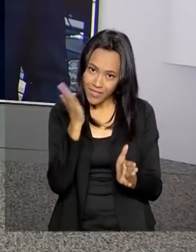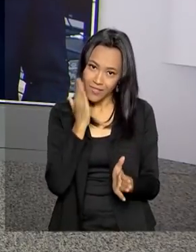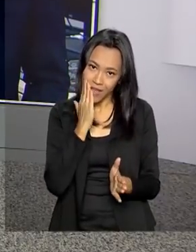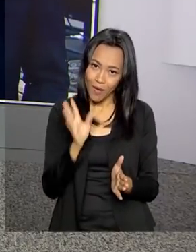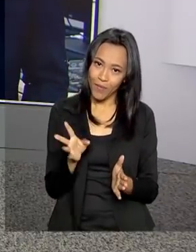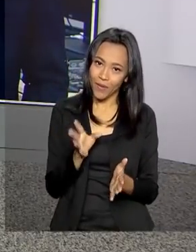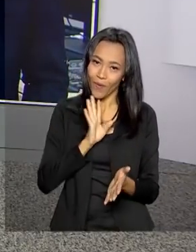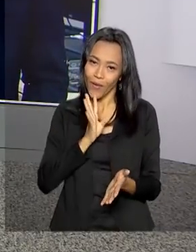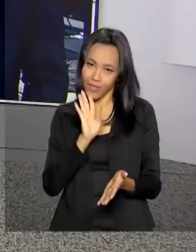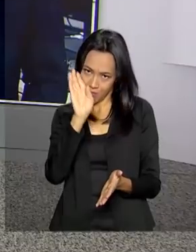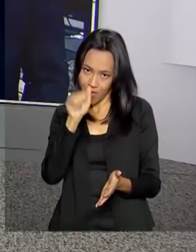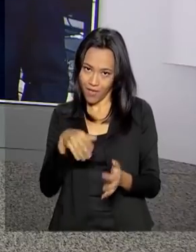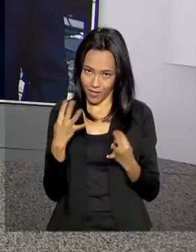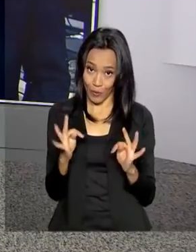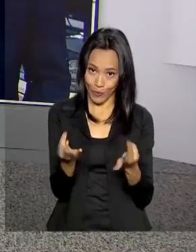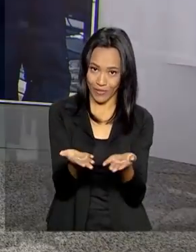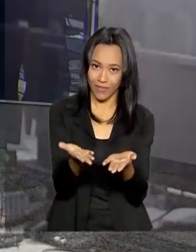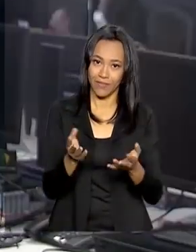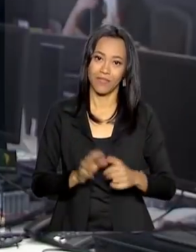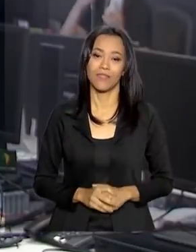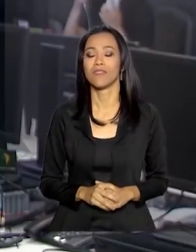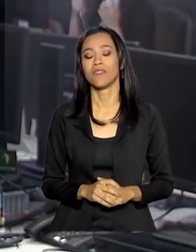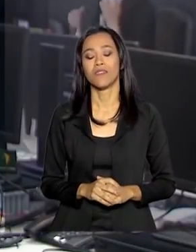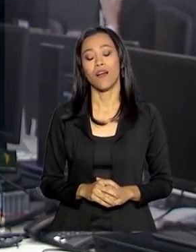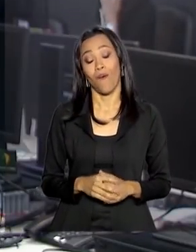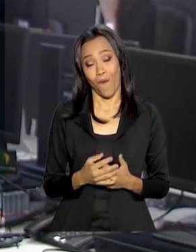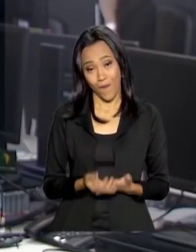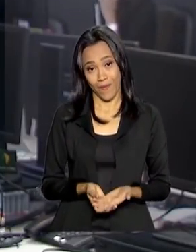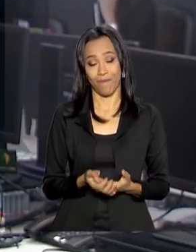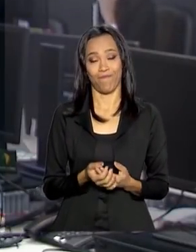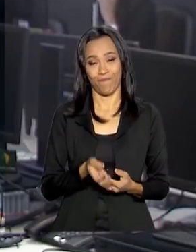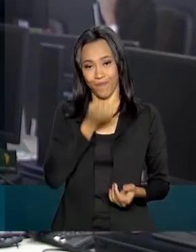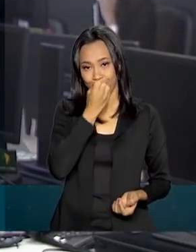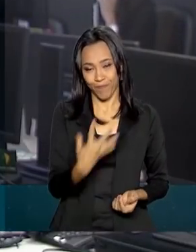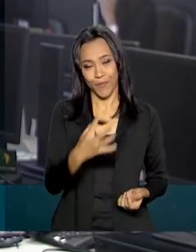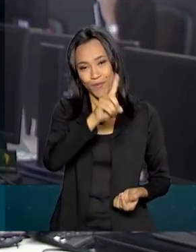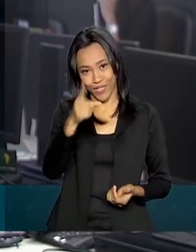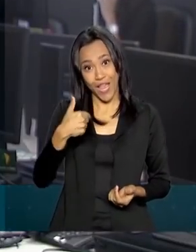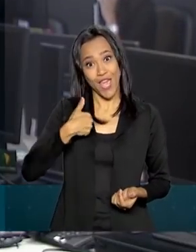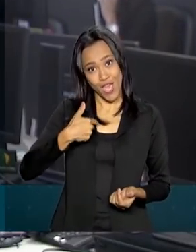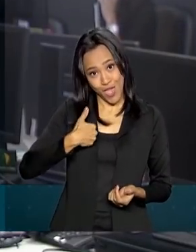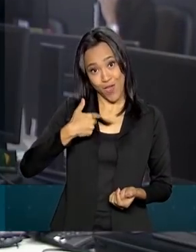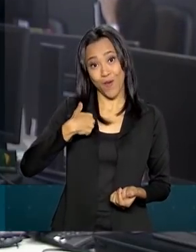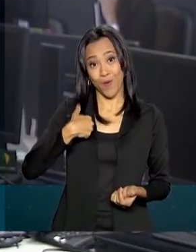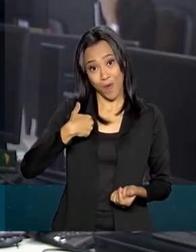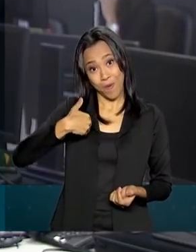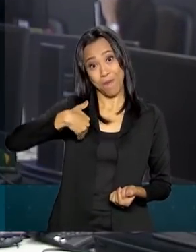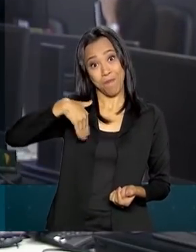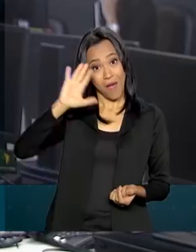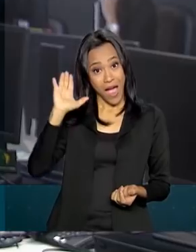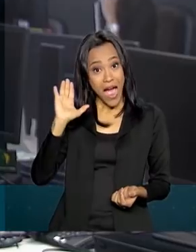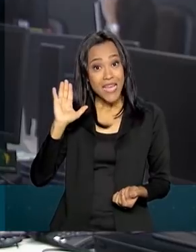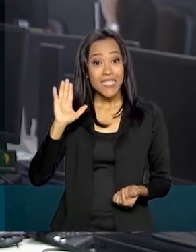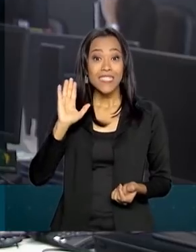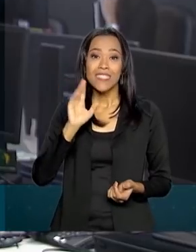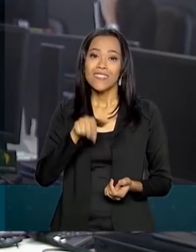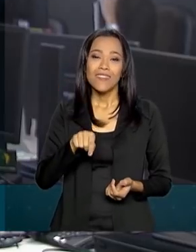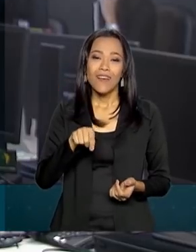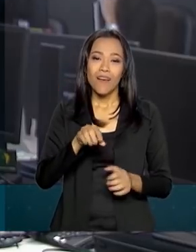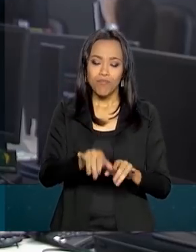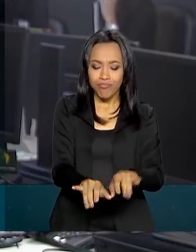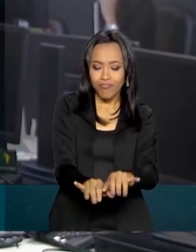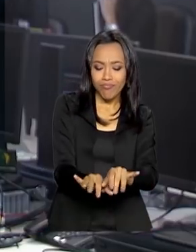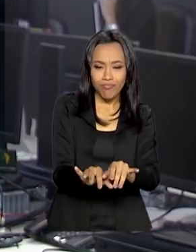mundo olha aquela bom dia você e eu domino mais o universo virtual do que